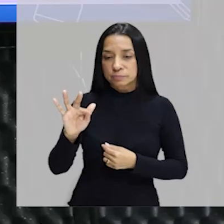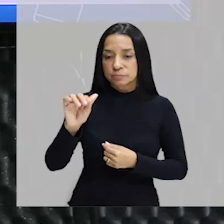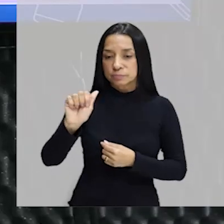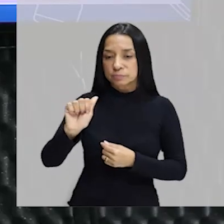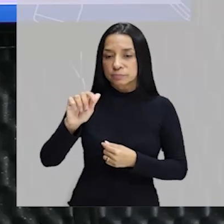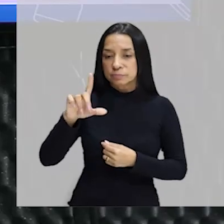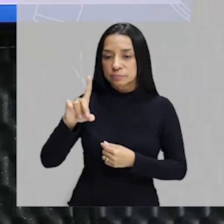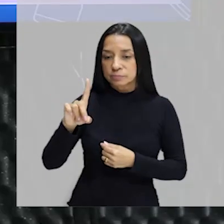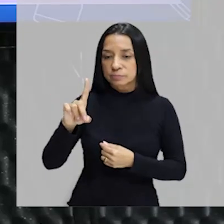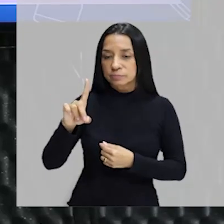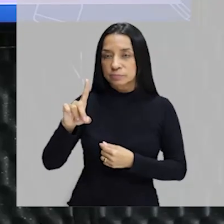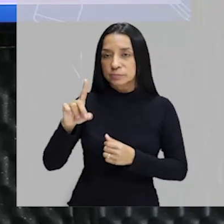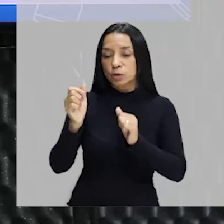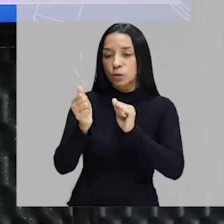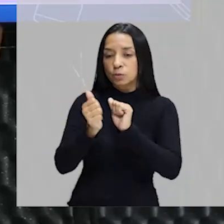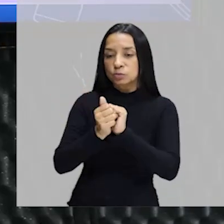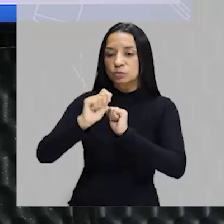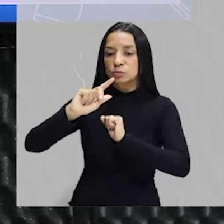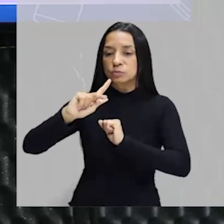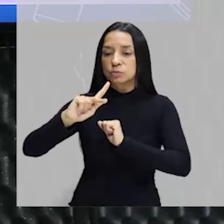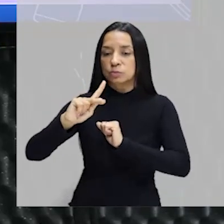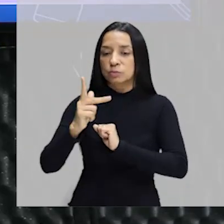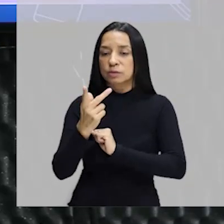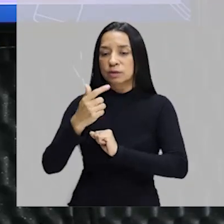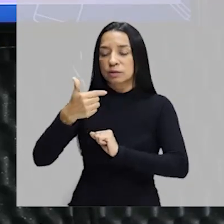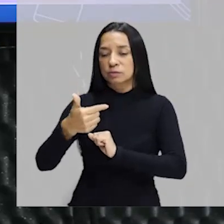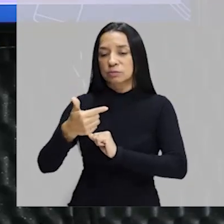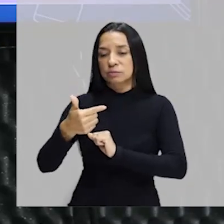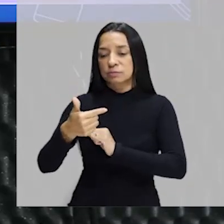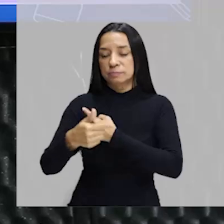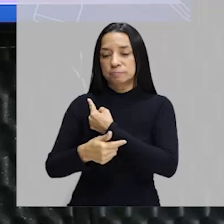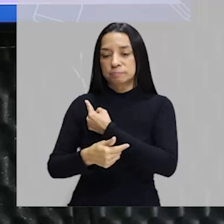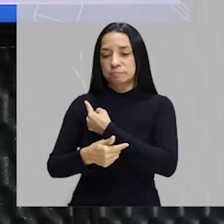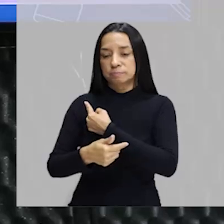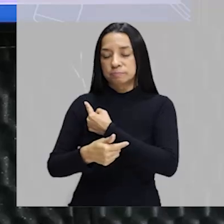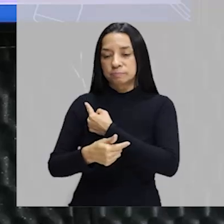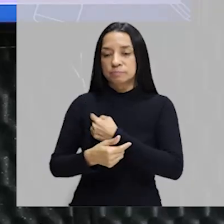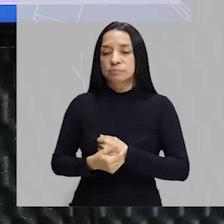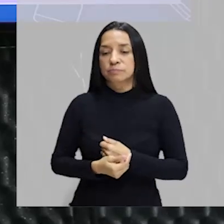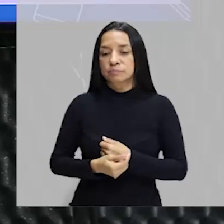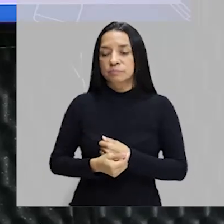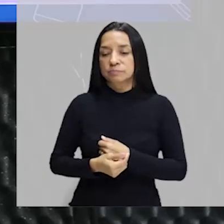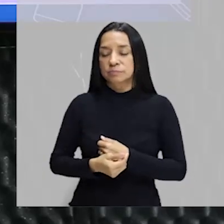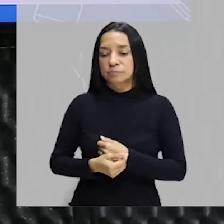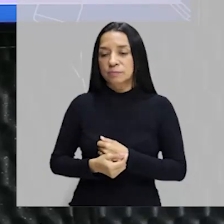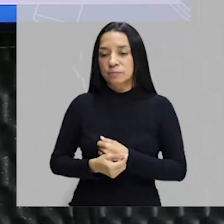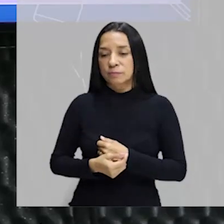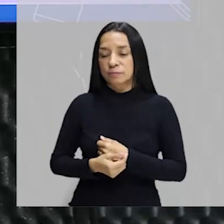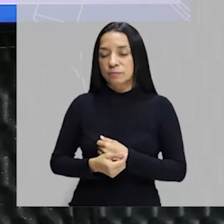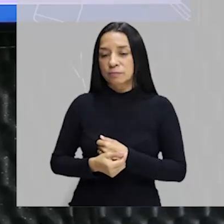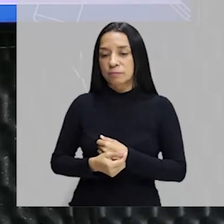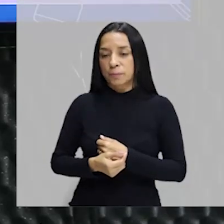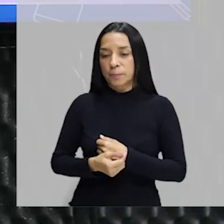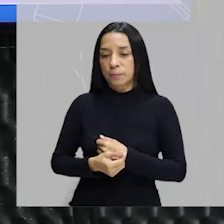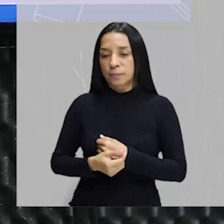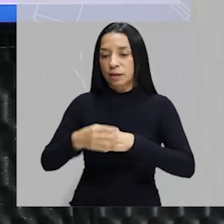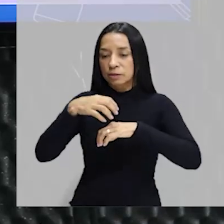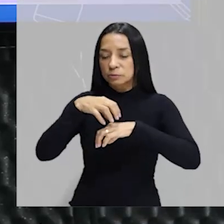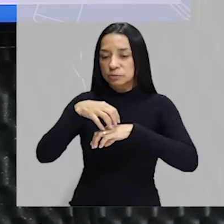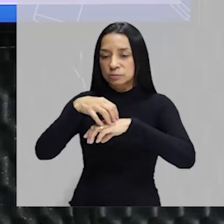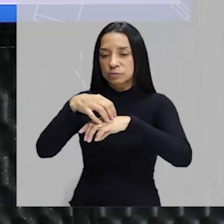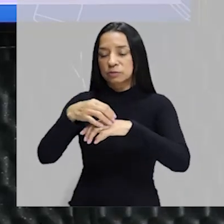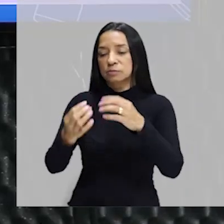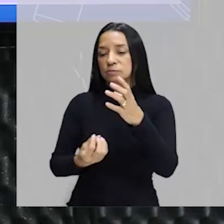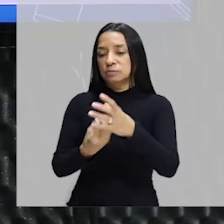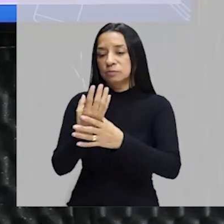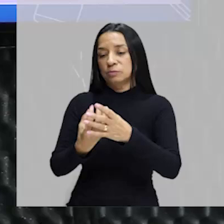está juntamente com o H2, então ele ficou FADH2. Esses transportadores de elétrons, eles foram produzidos aqui no